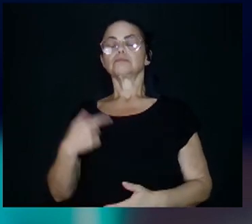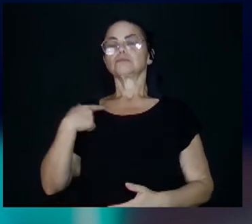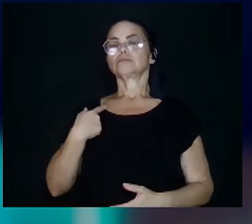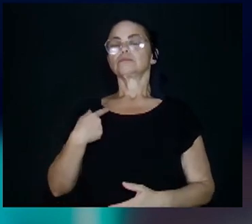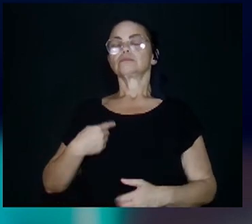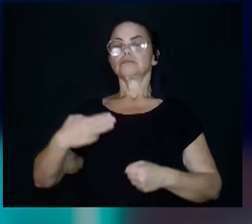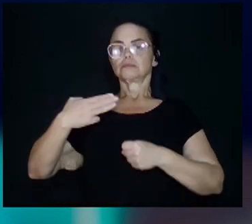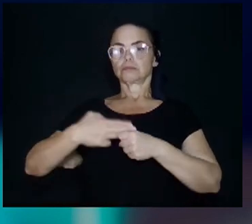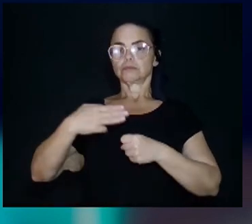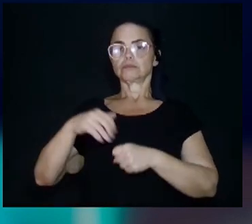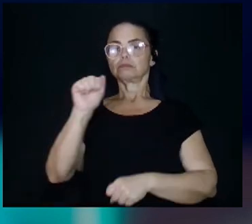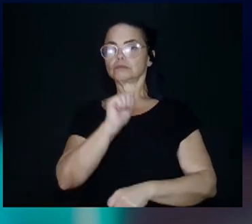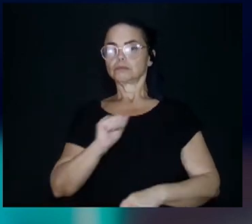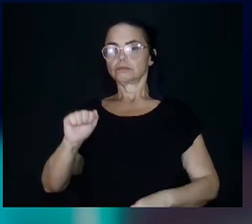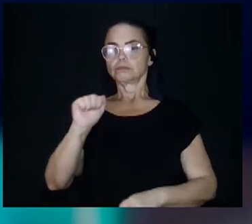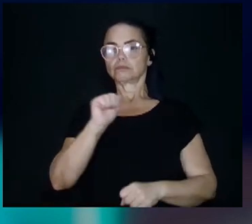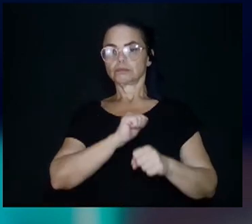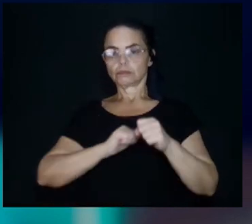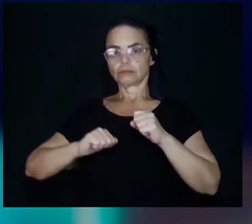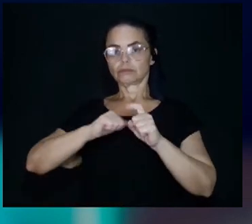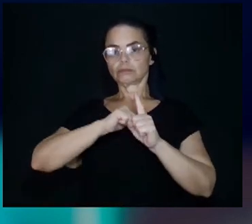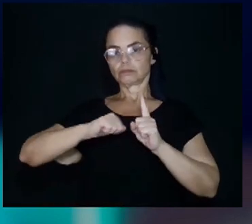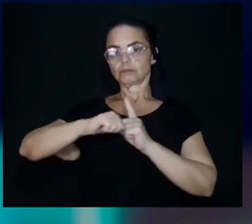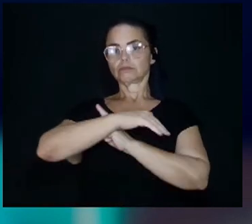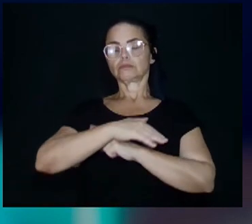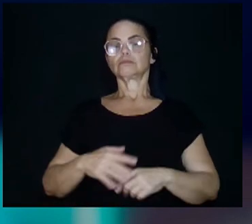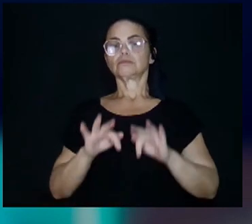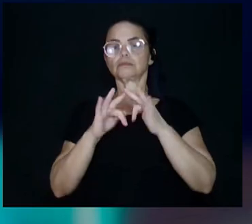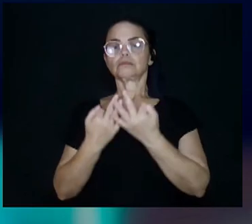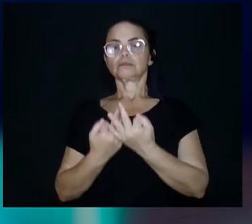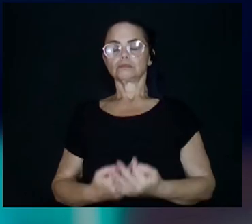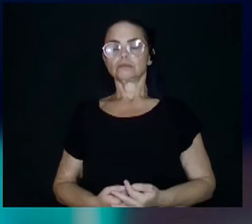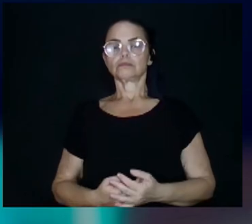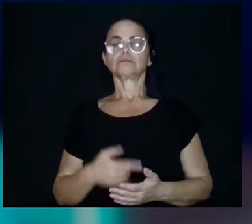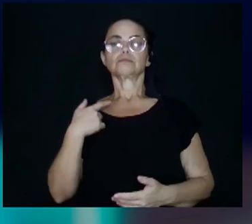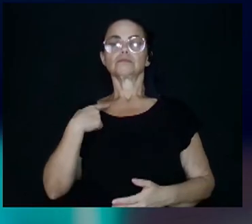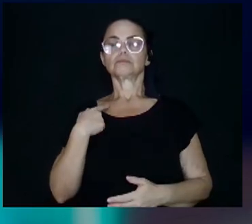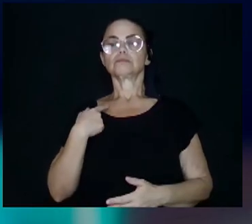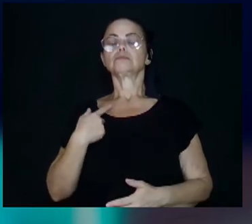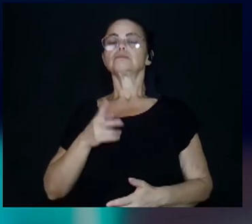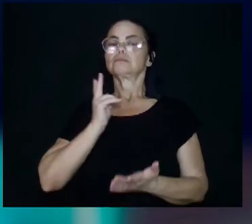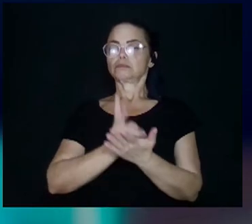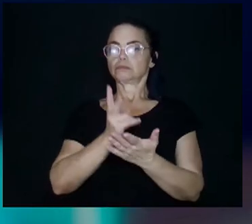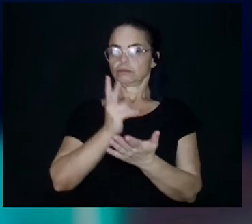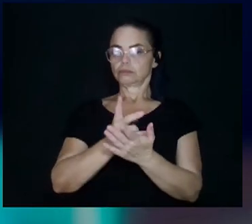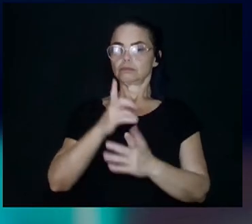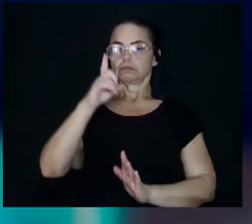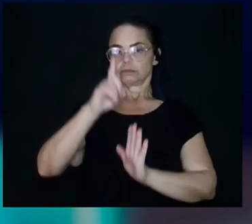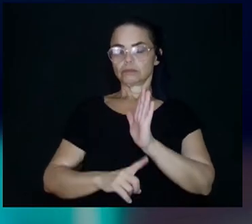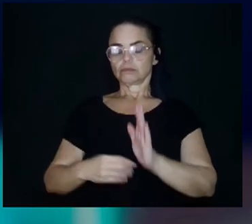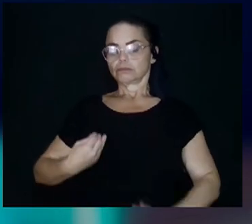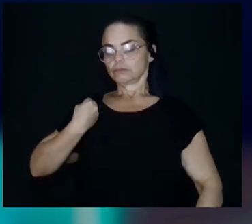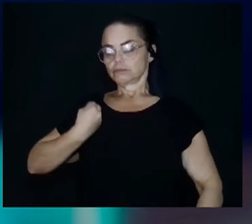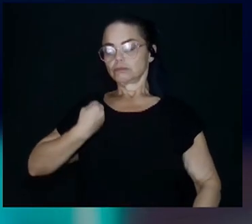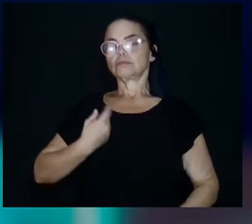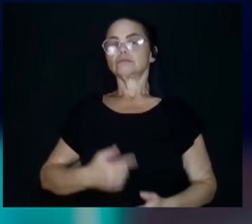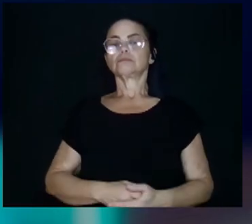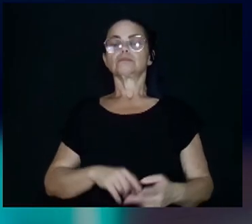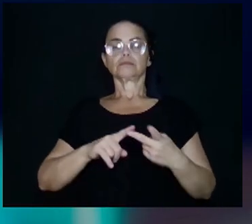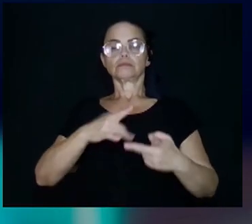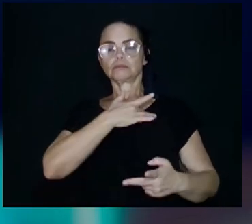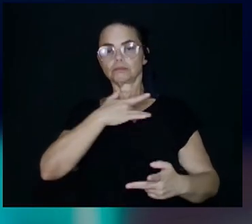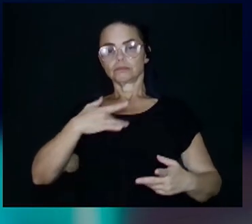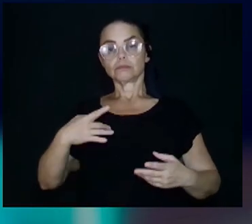família assegurar à pessoa que gagueja a efetivação dos direitos referentes à vida, à saúde, à qualidade de